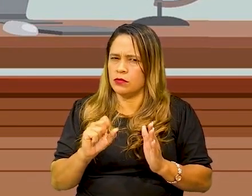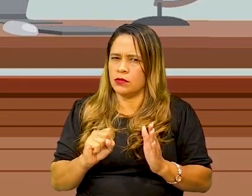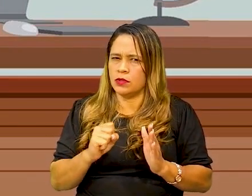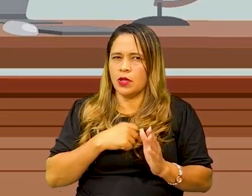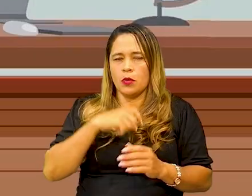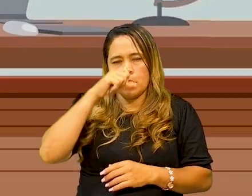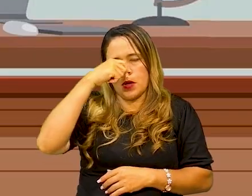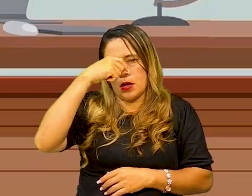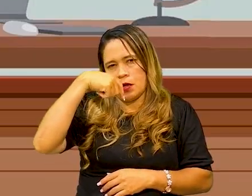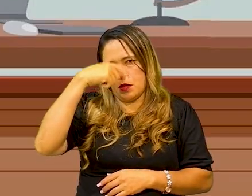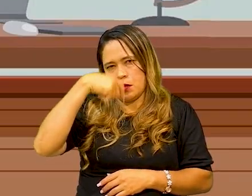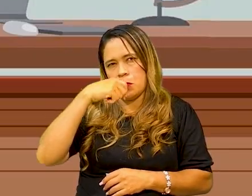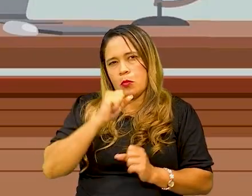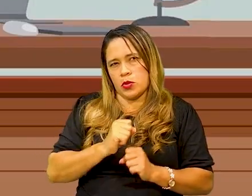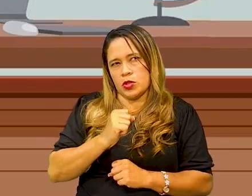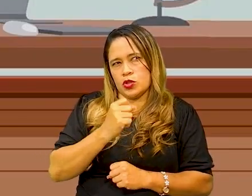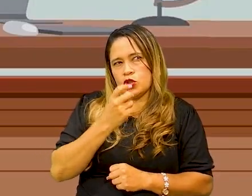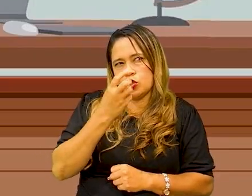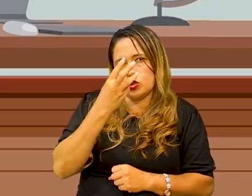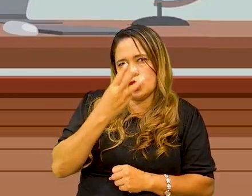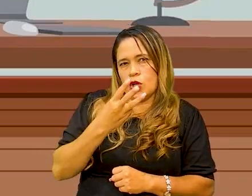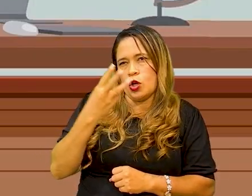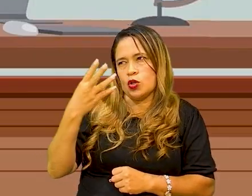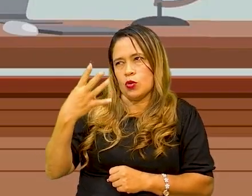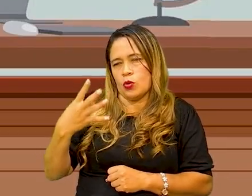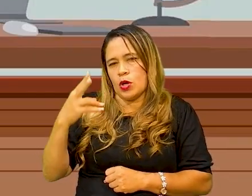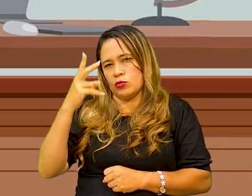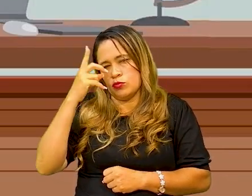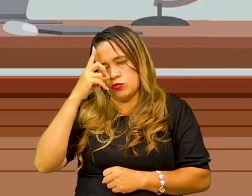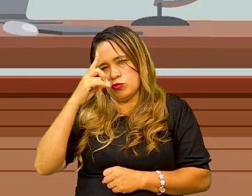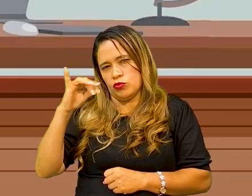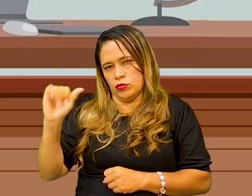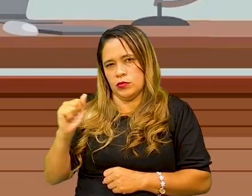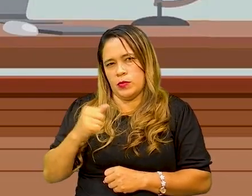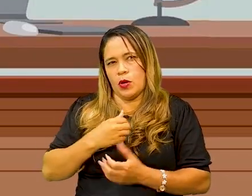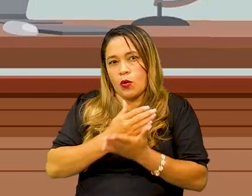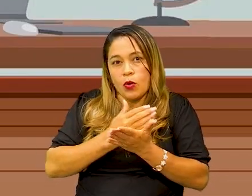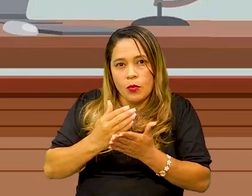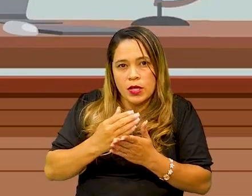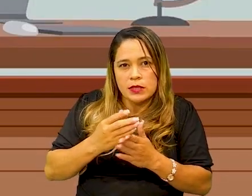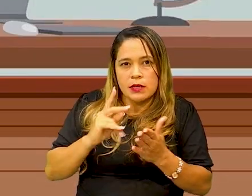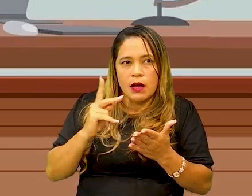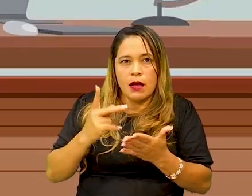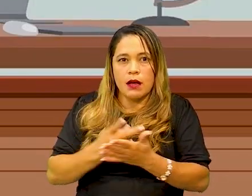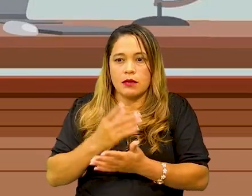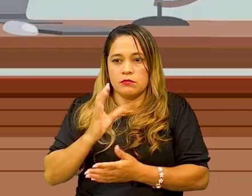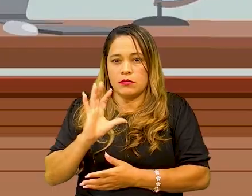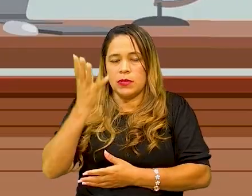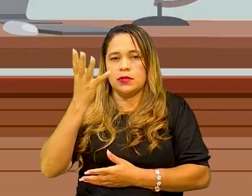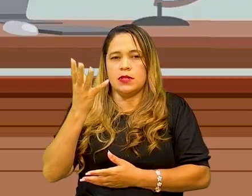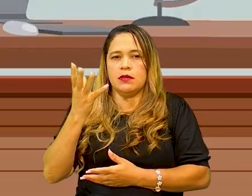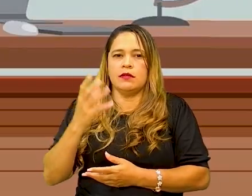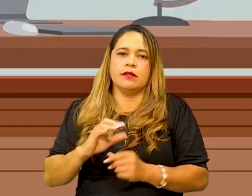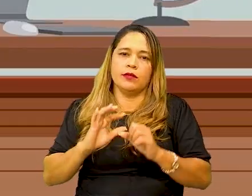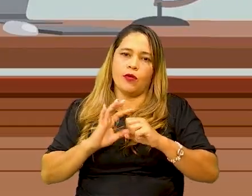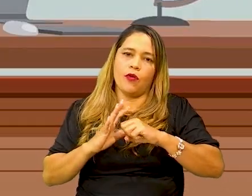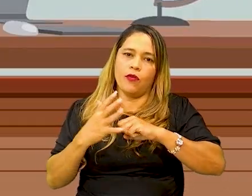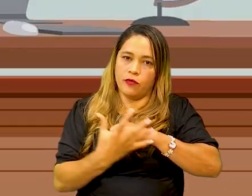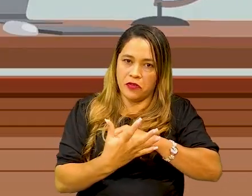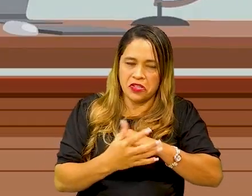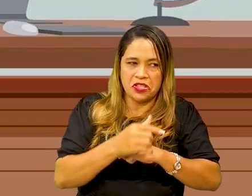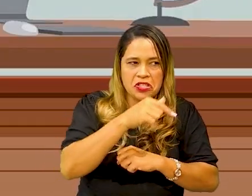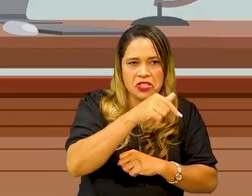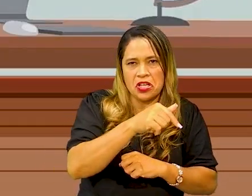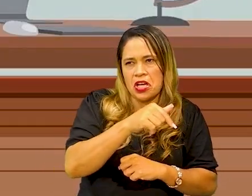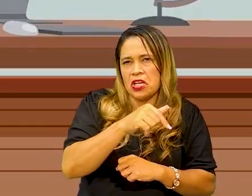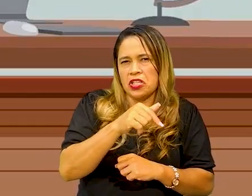que pode demorar de 3 a 4 dias entre eu pegar o vírus e começar a expressar o sintoma. Tem doenças como a Covid que pode demorar até 7 dias ou menos do que